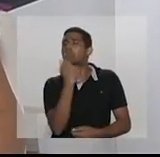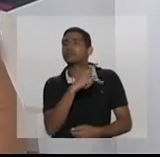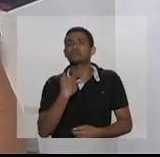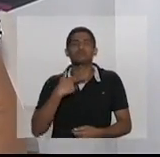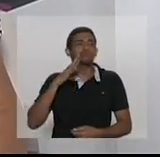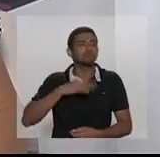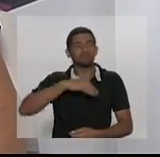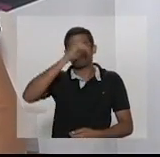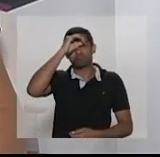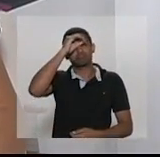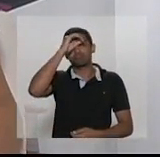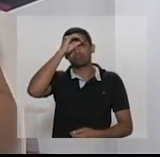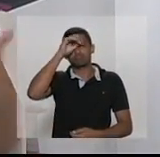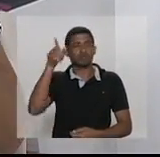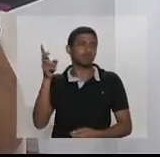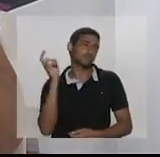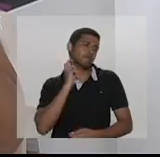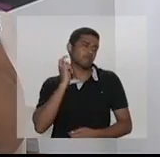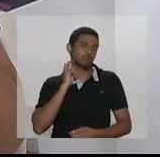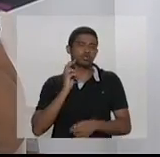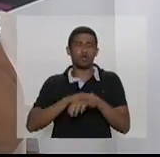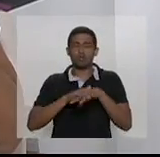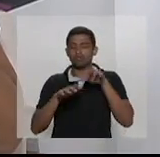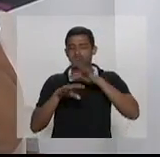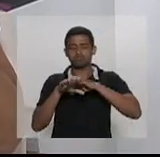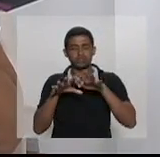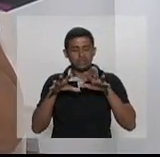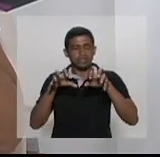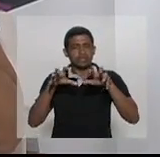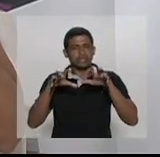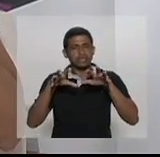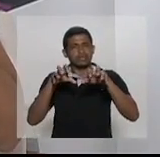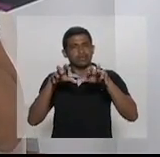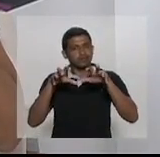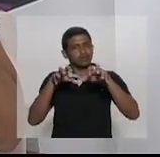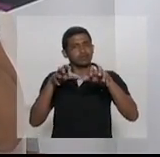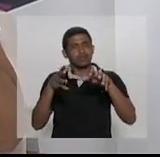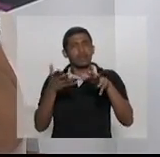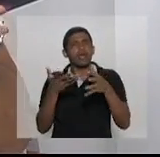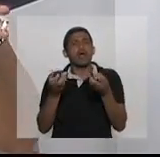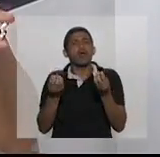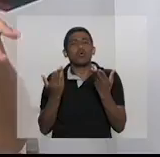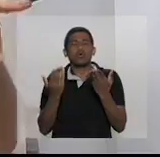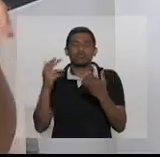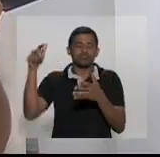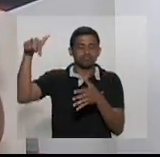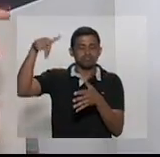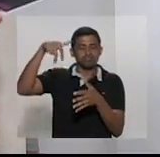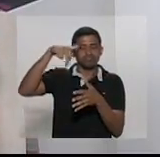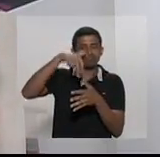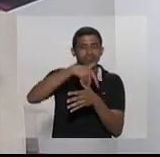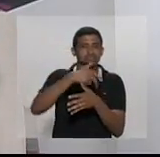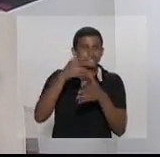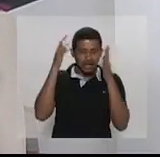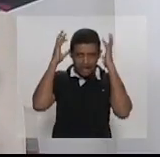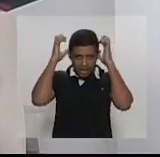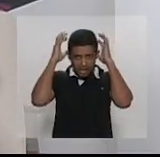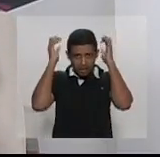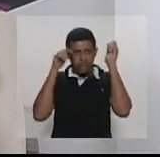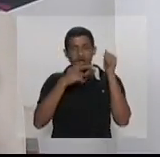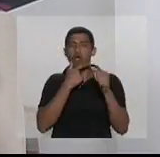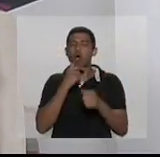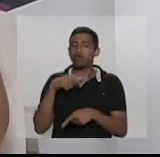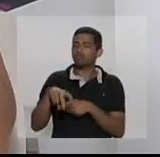daquele guerreiro. E então ele começa a mexer as unhas o morcego começa a mexer as unhazinhas e vai fazendo um carinho na